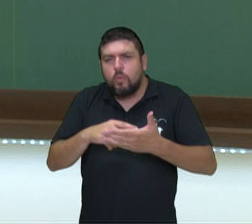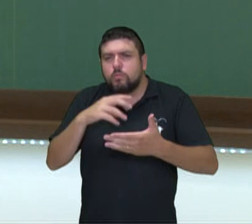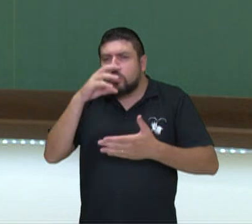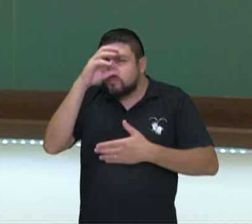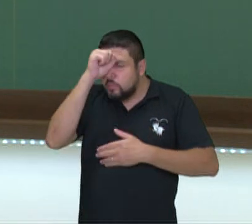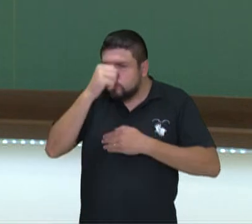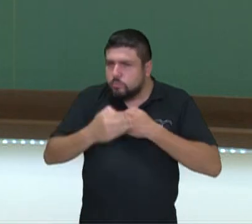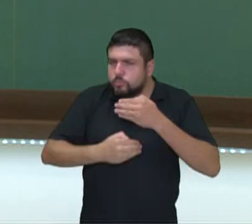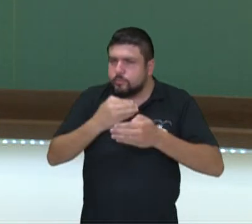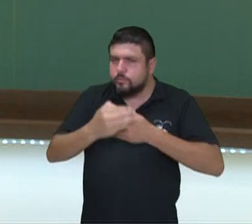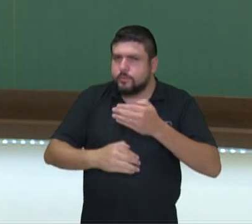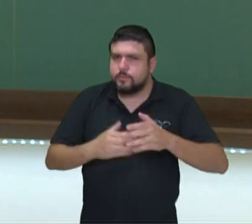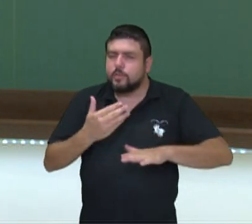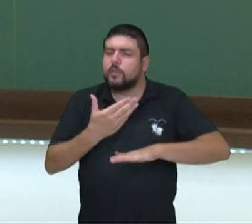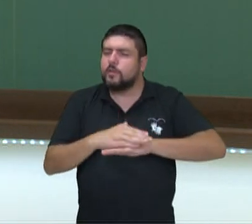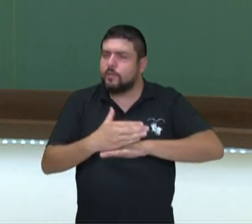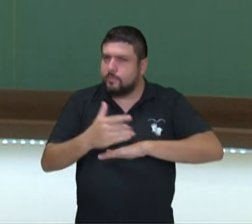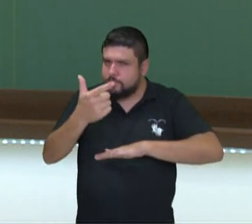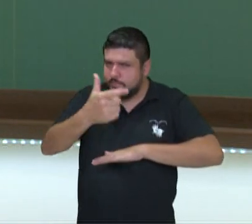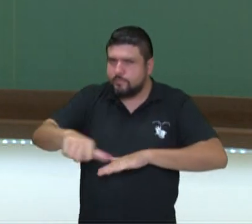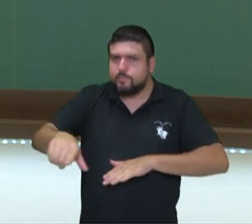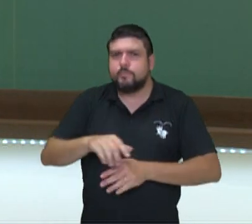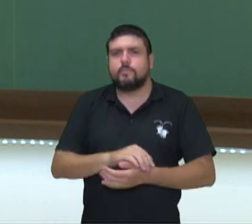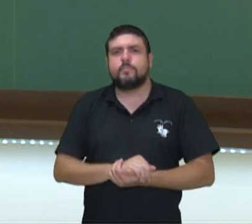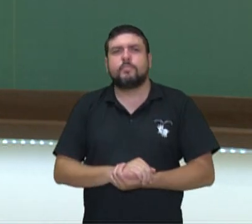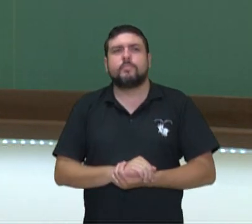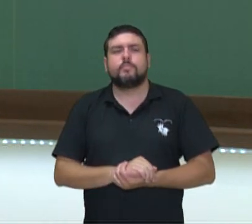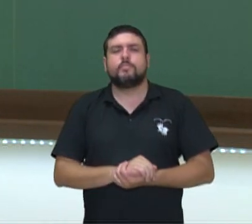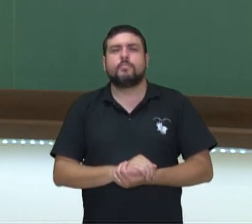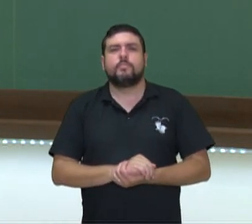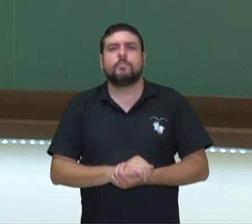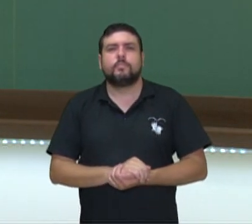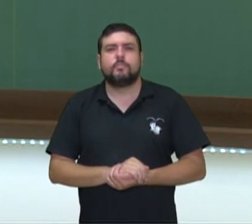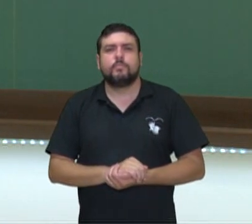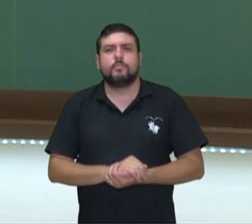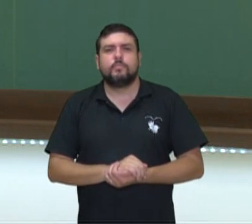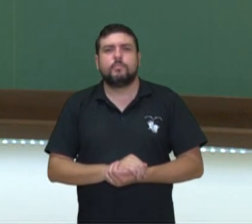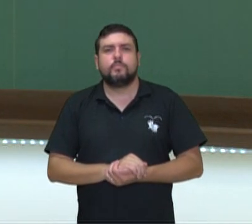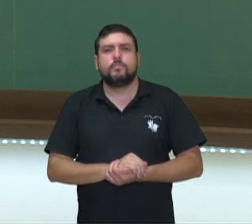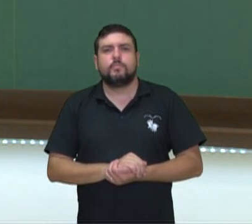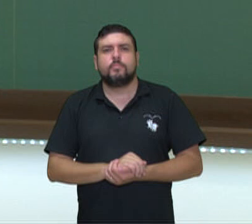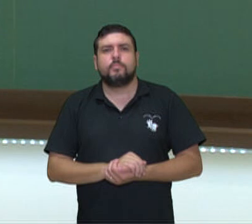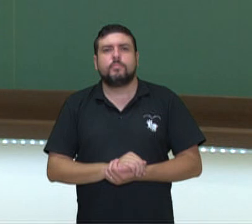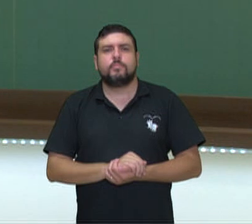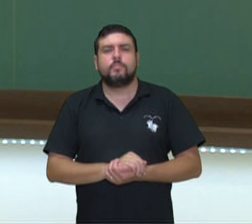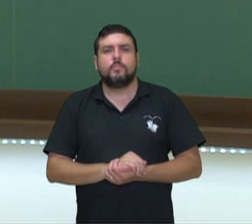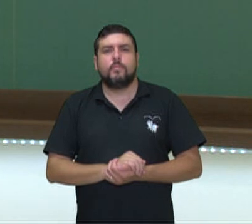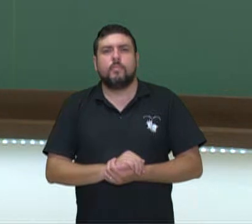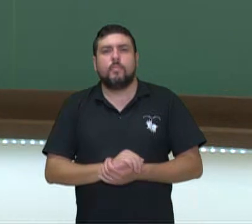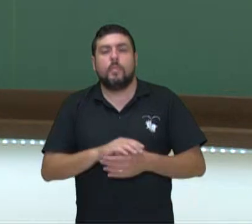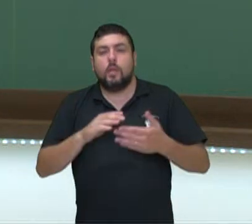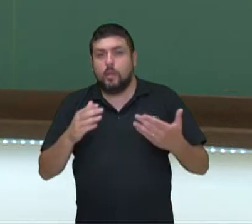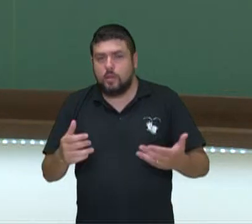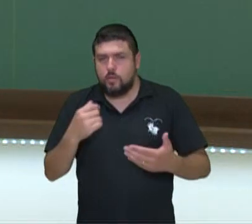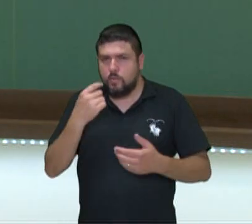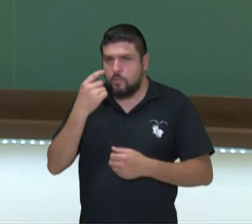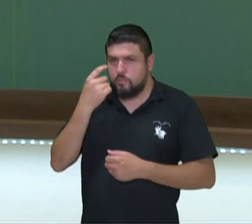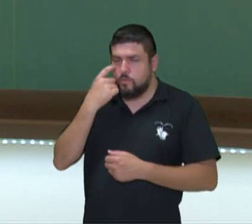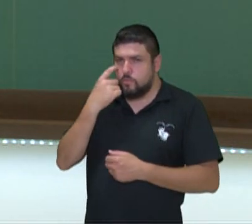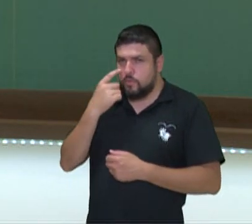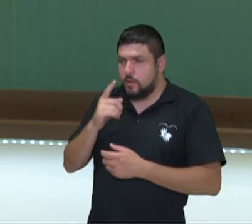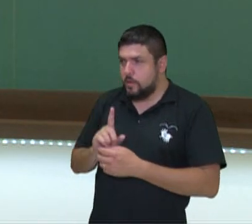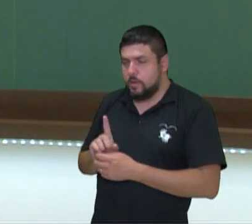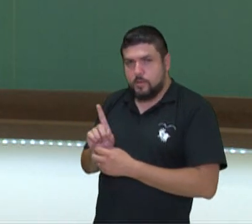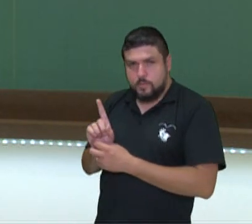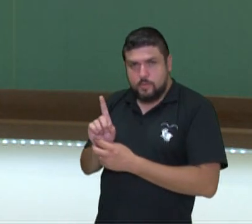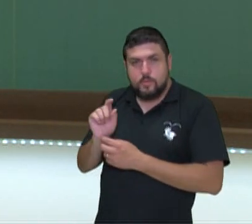vamos resolver mais exercícios. Das variáveis envolvidas nessa situação, problema aqui, vamos aproveitar